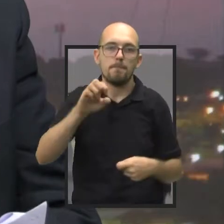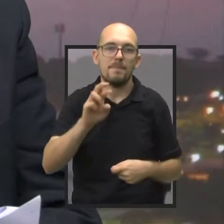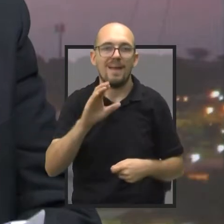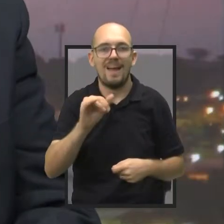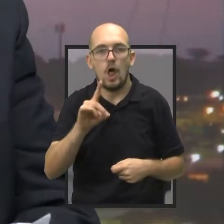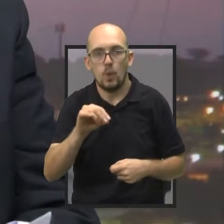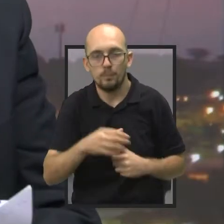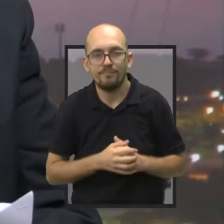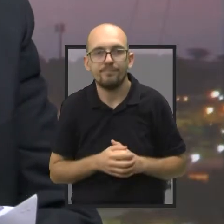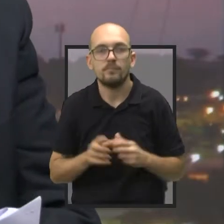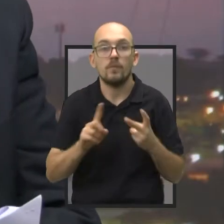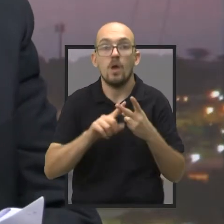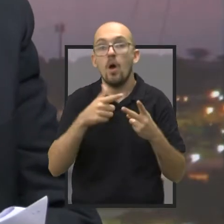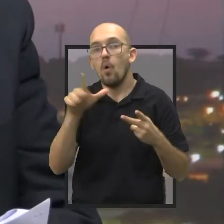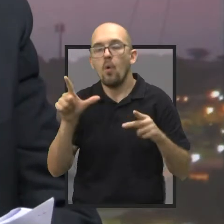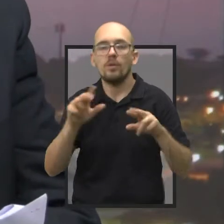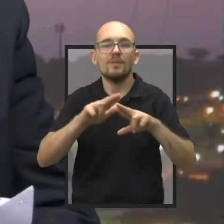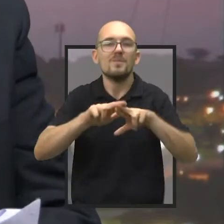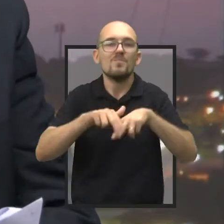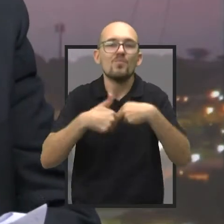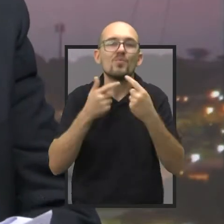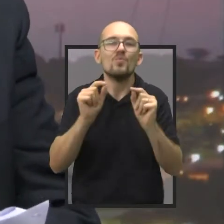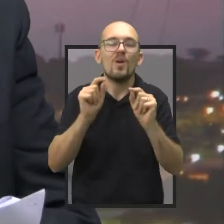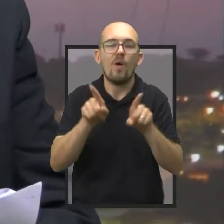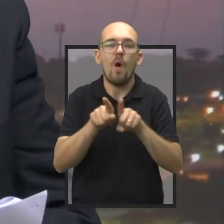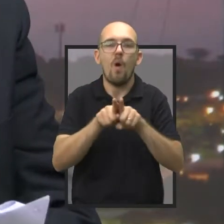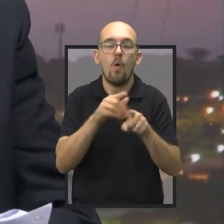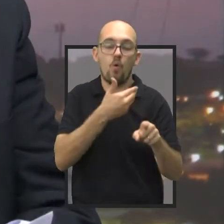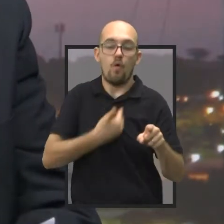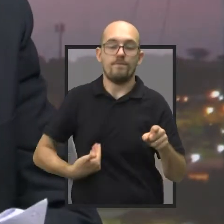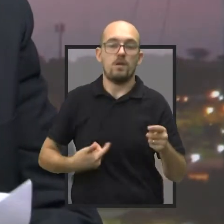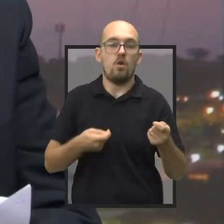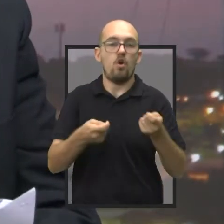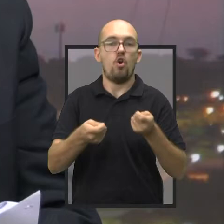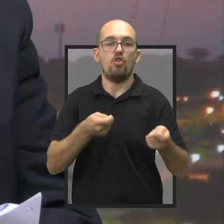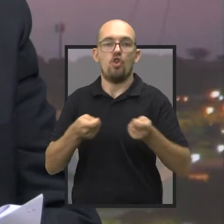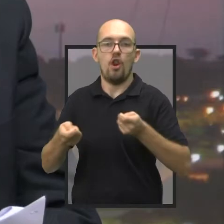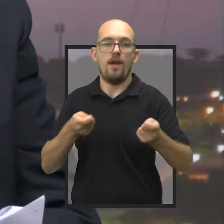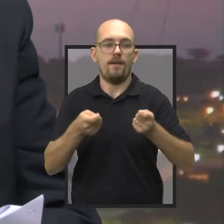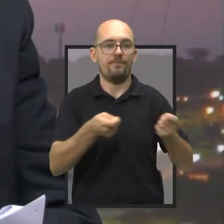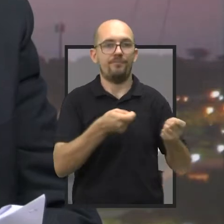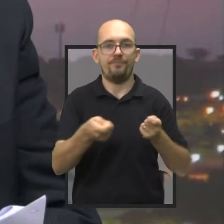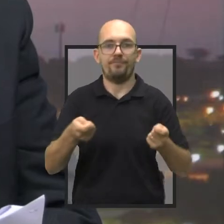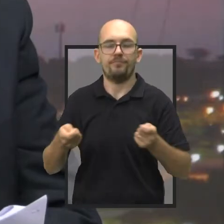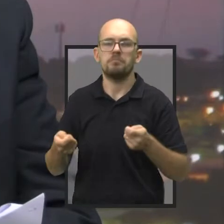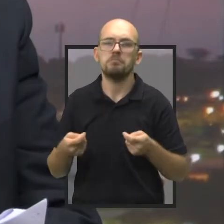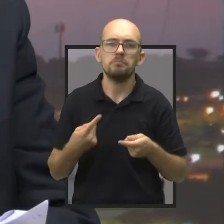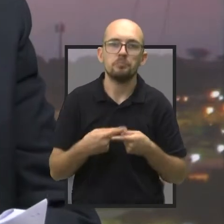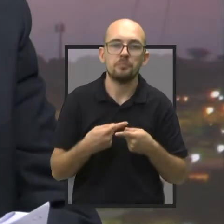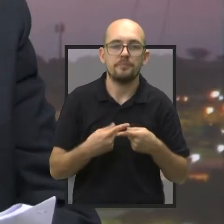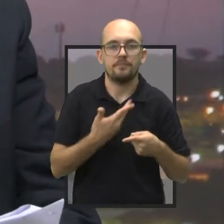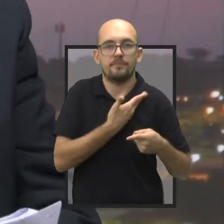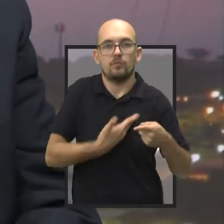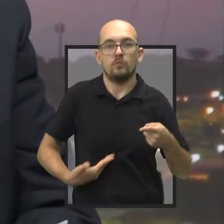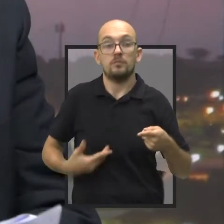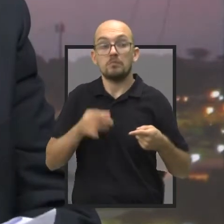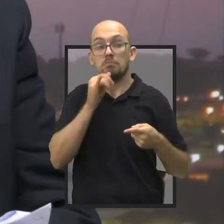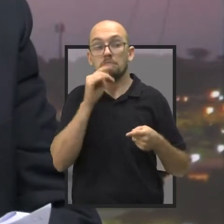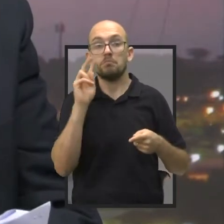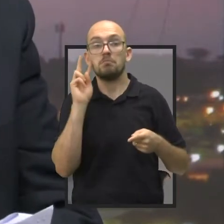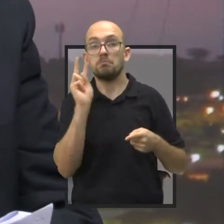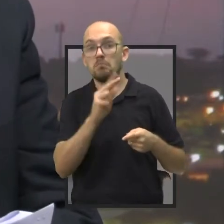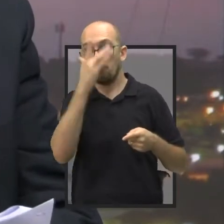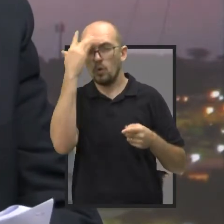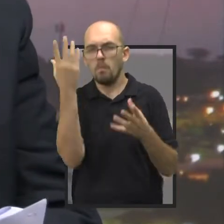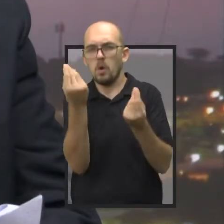de juros ser elevada é uma questão de controle do governo também, porque para o governo diminuir essa demanda,